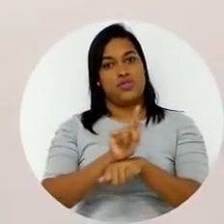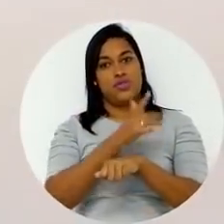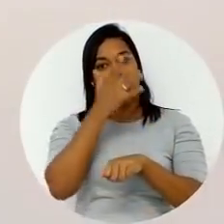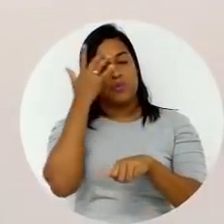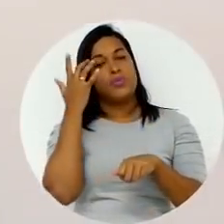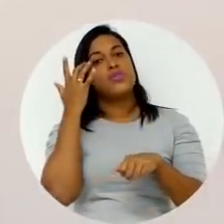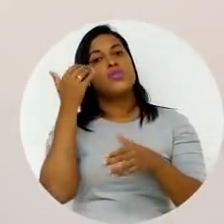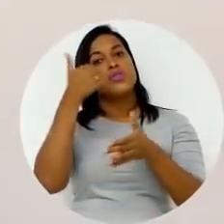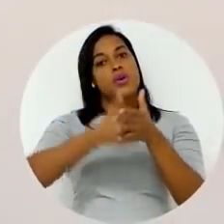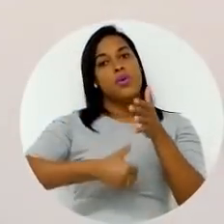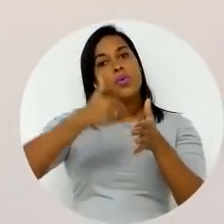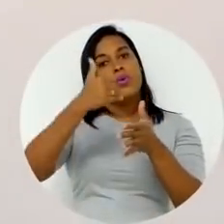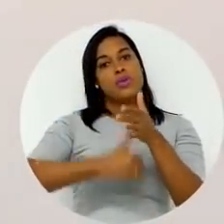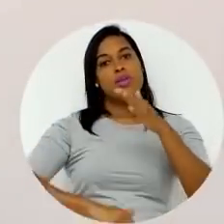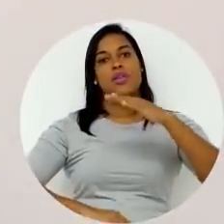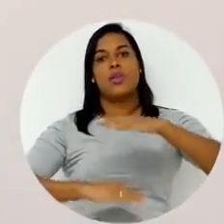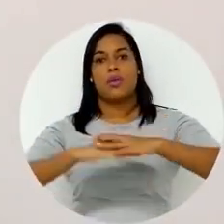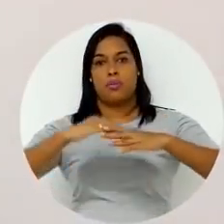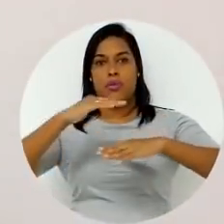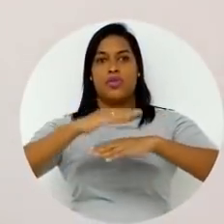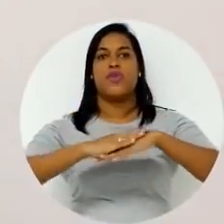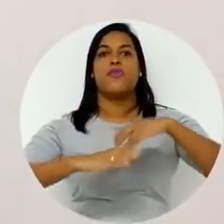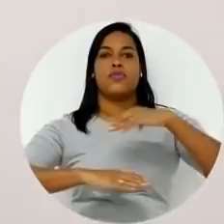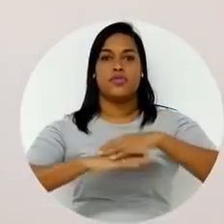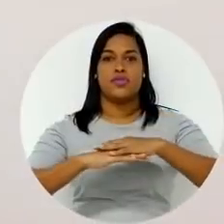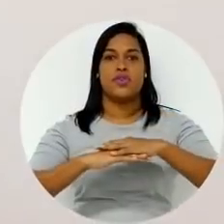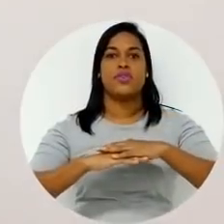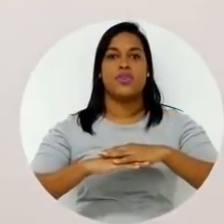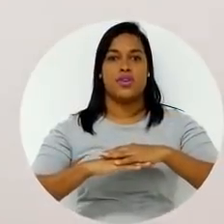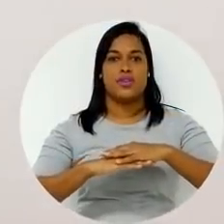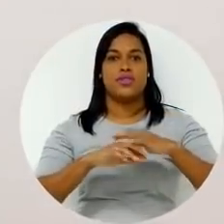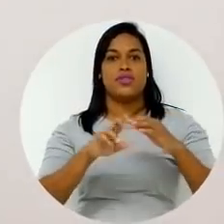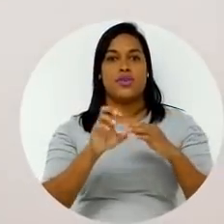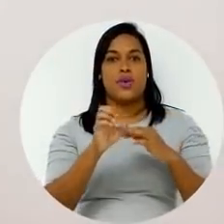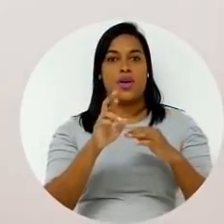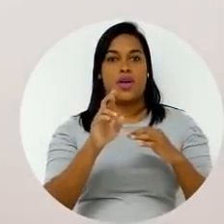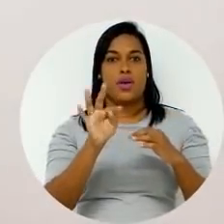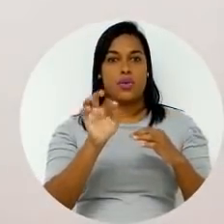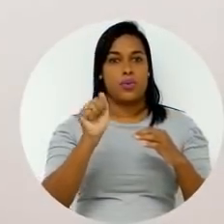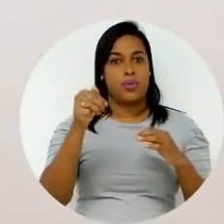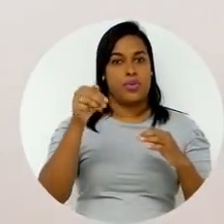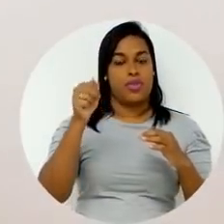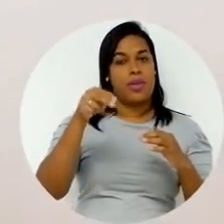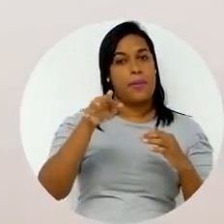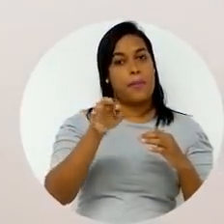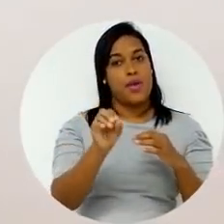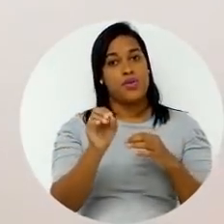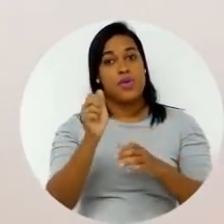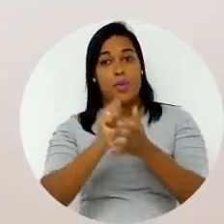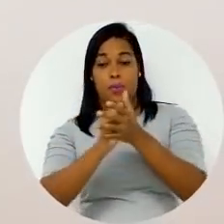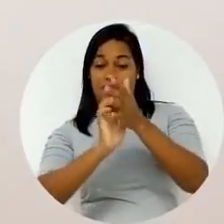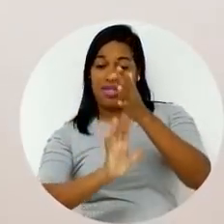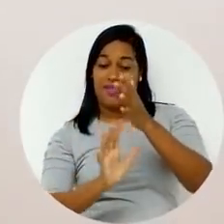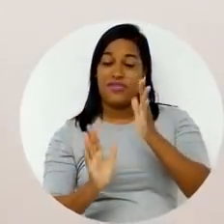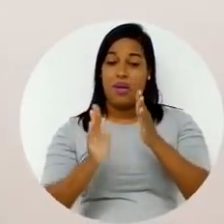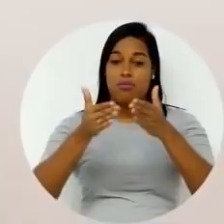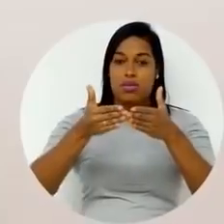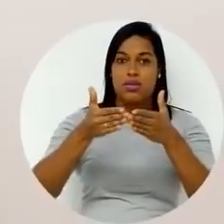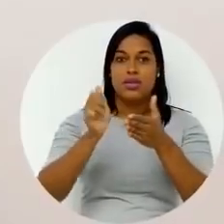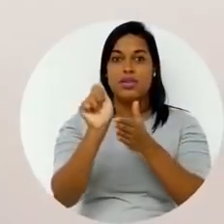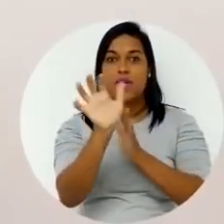pessoas, que é contratar profissionais. Então, cabe ao recrutamento, que é uma atividade central na área,